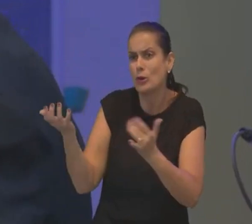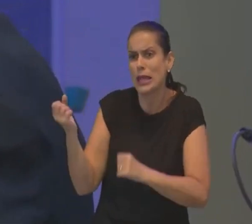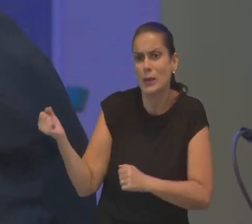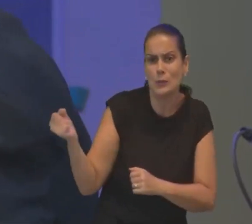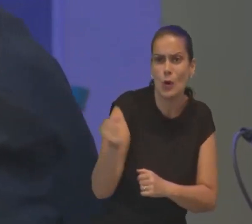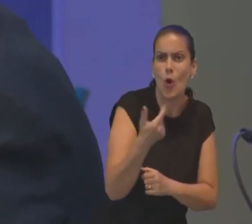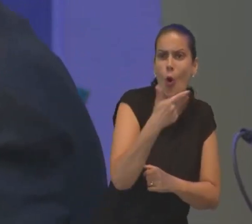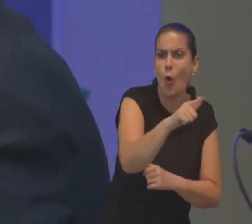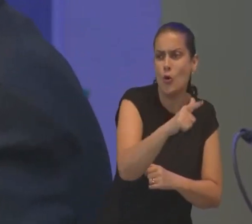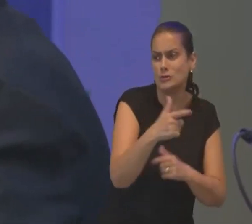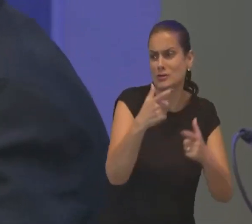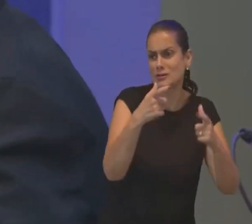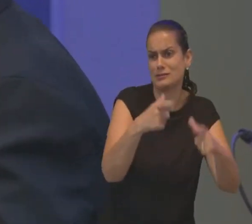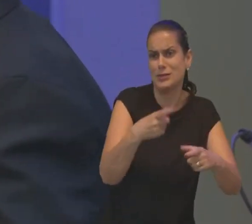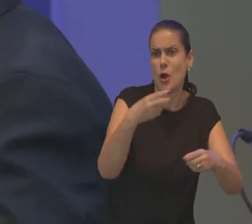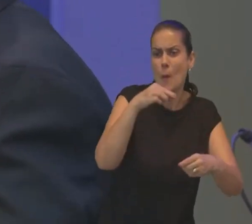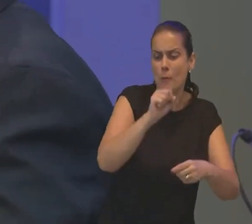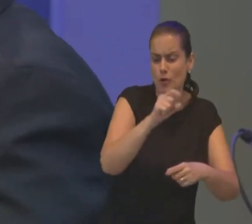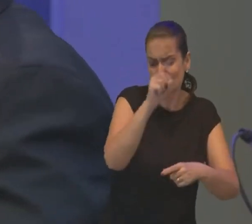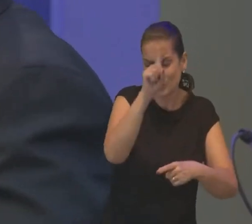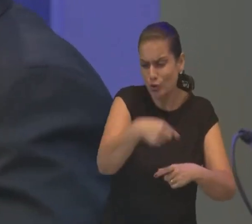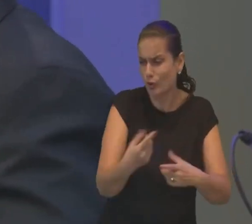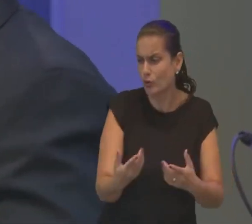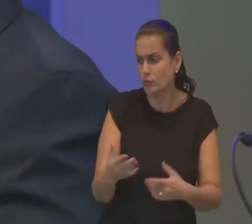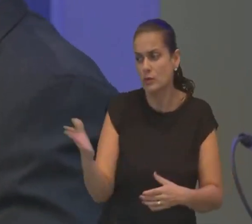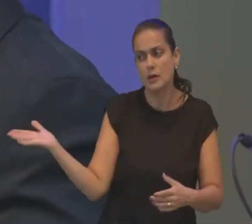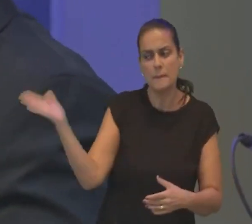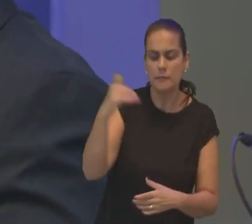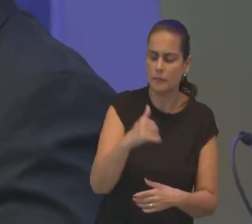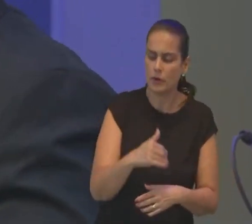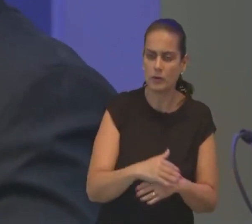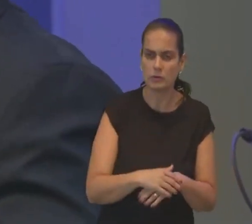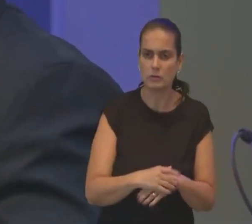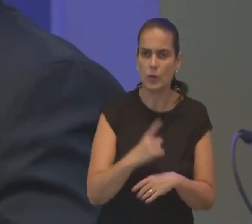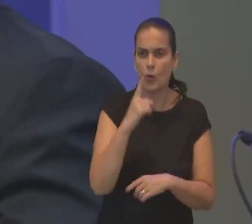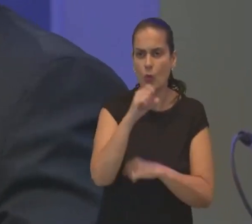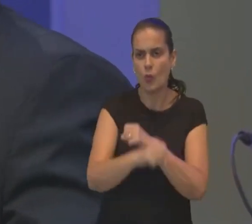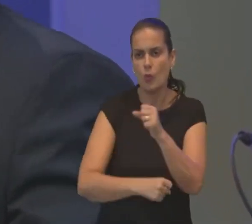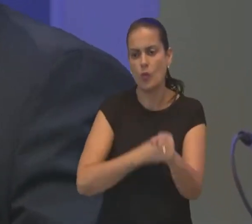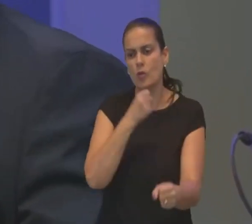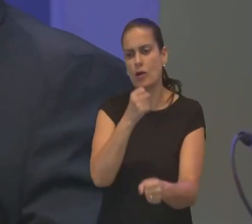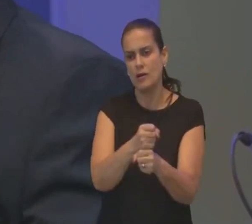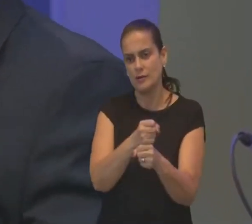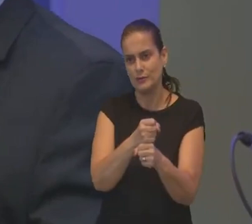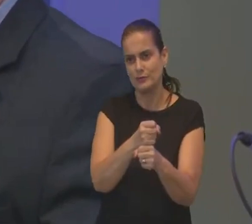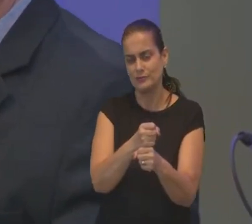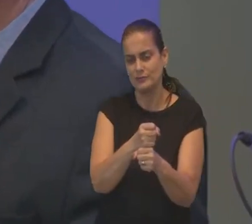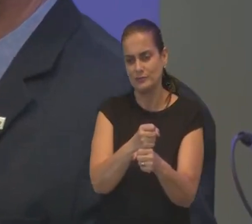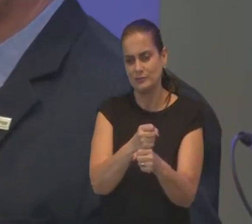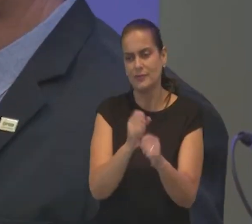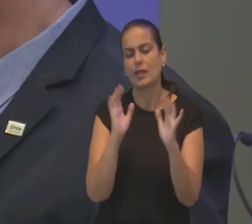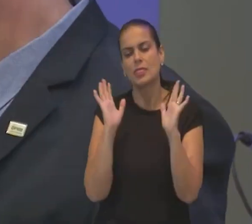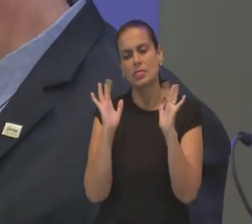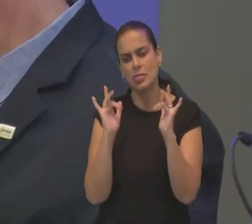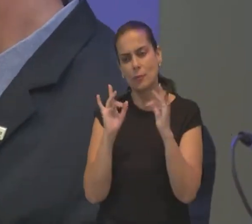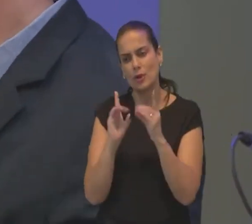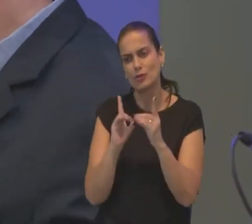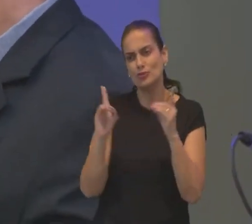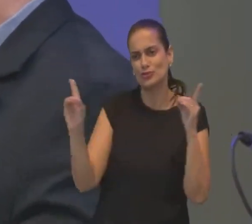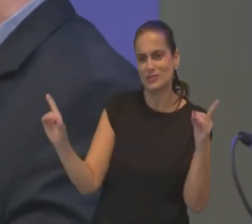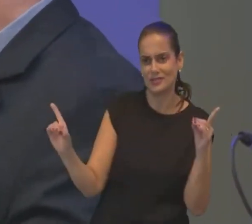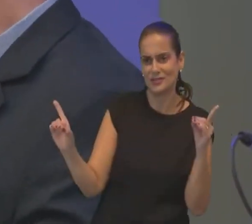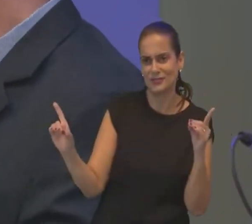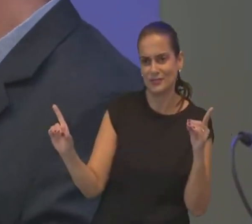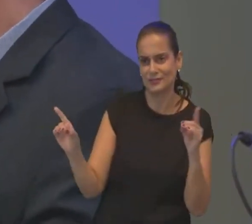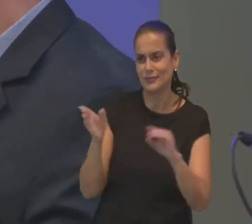levar de volta para Mossoró? Disse: vamos embora. E eles passaram um ano ali, namorando à distância. Ele ia lá,